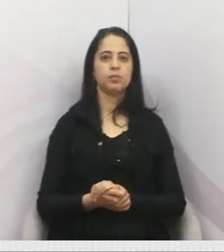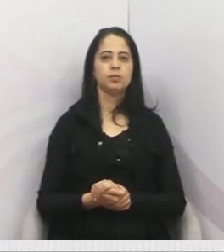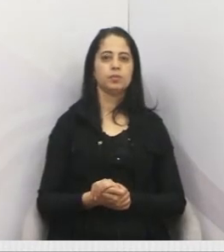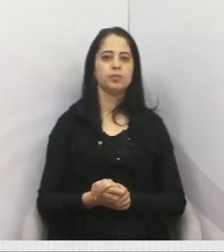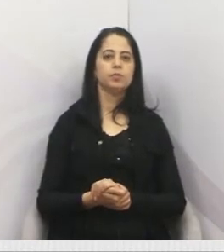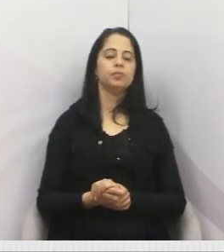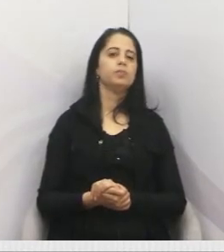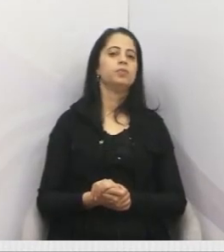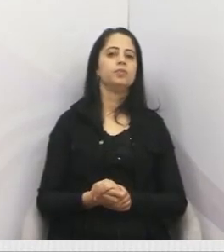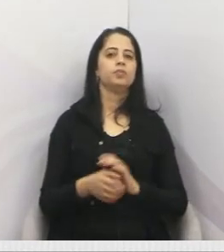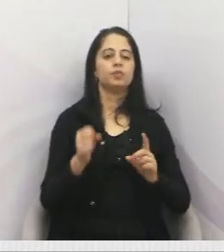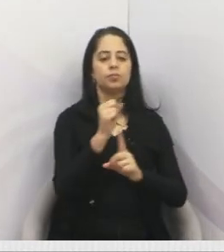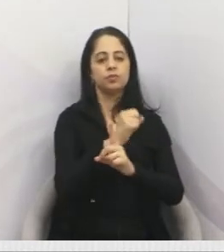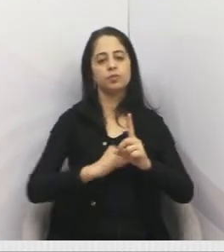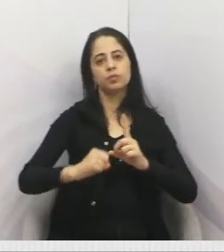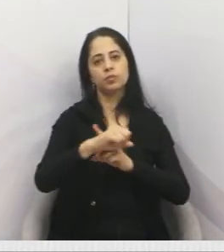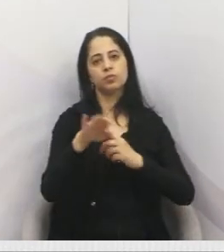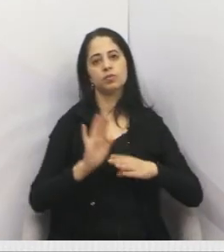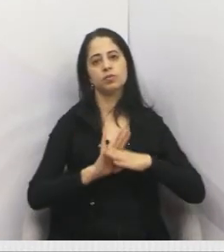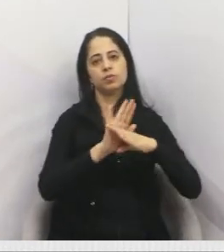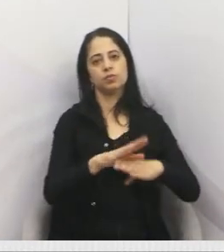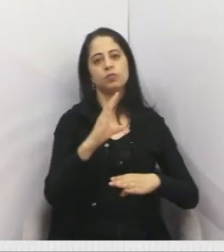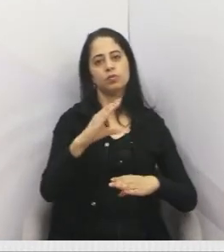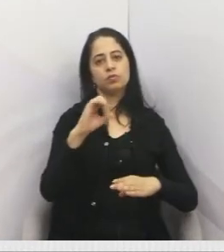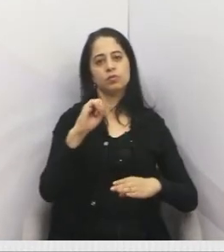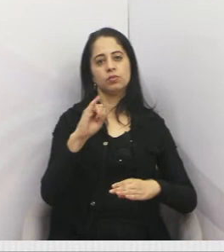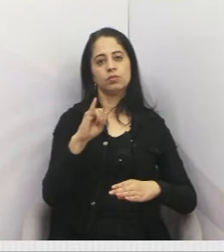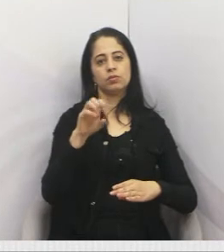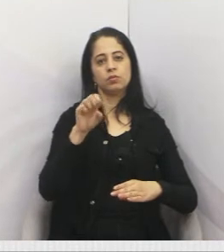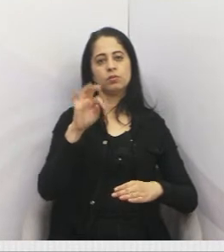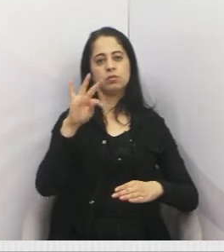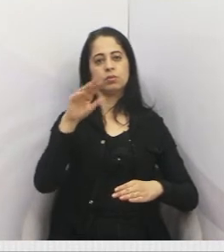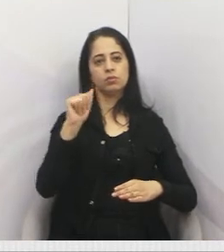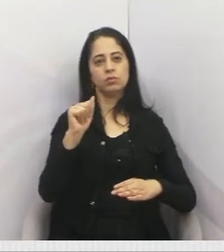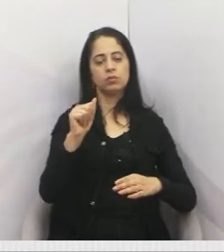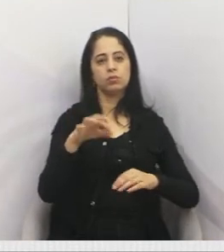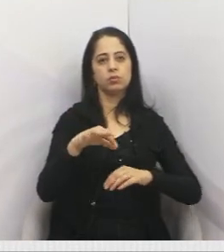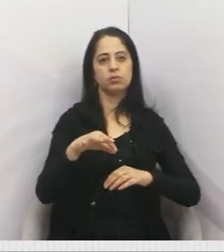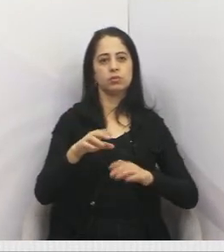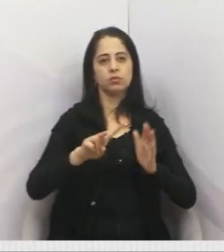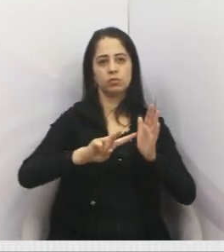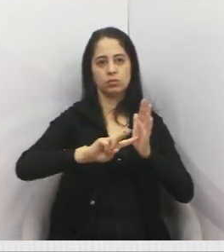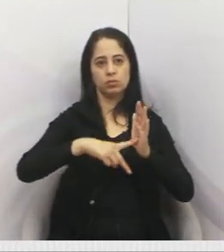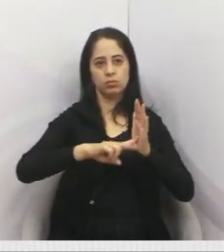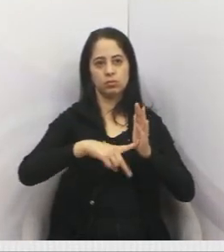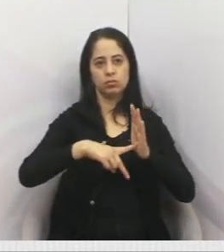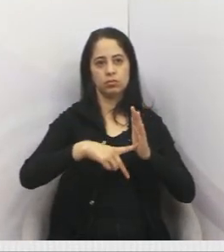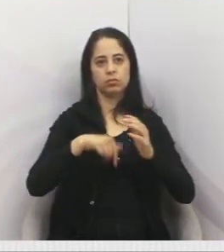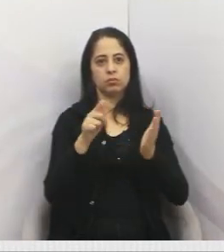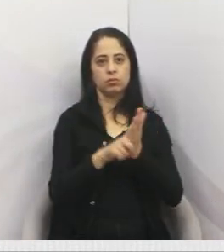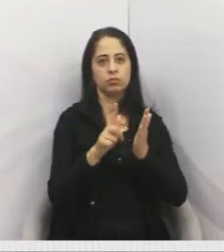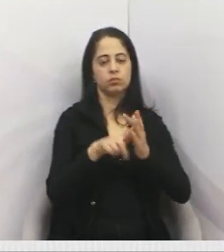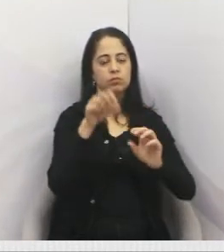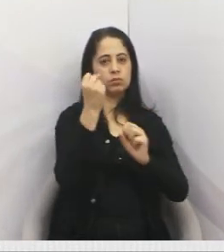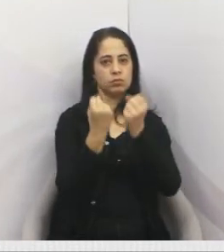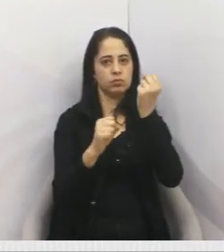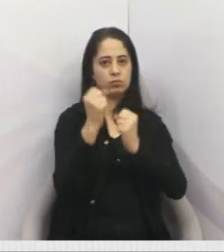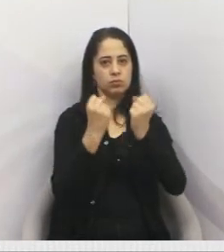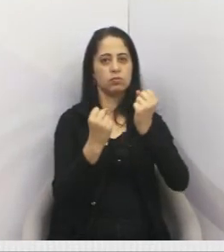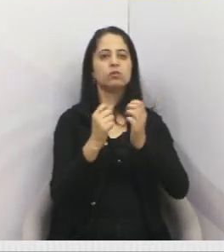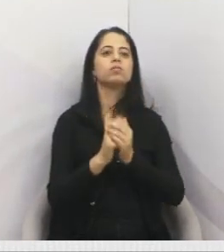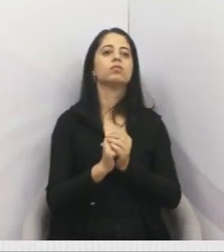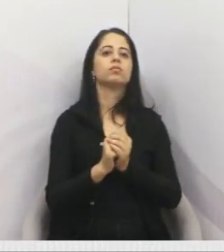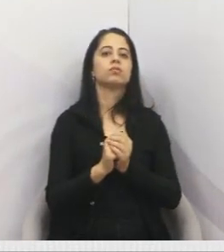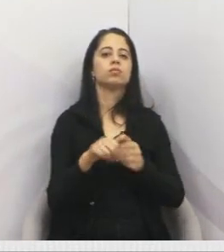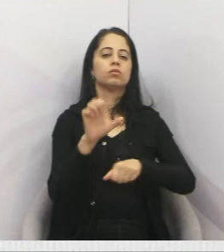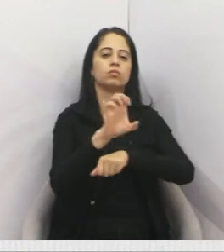Movimentos populares, moradores do Jardim Siesta, entidade de classe, Sindicato dos Papeleiros, empresas ou